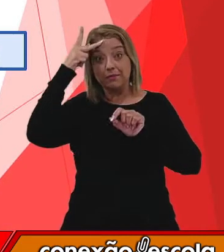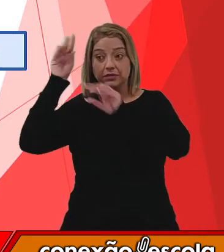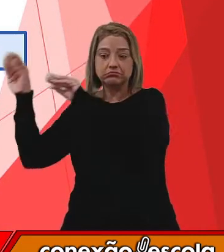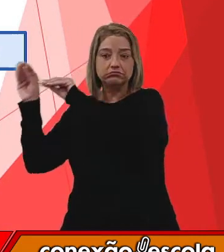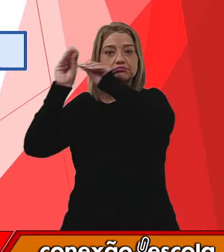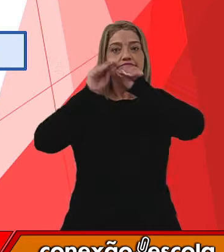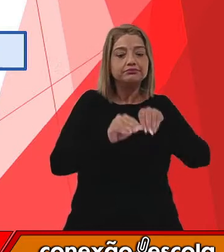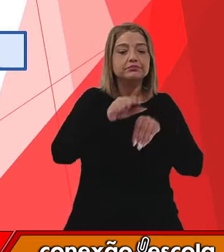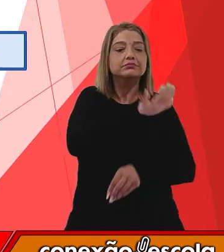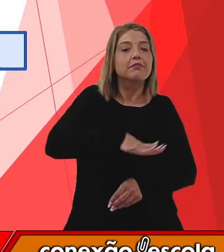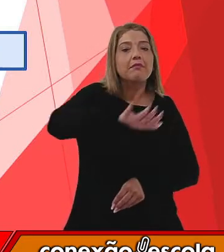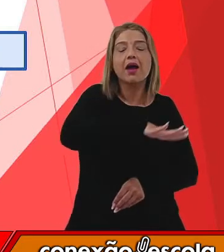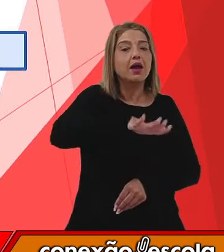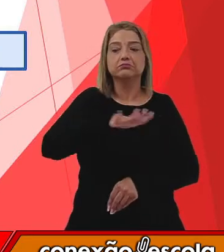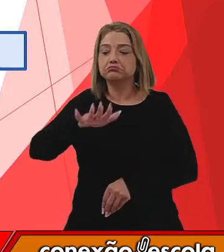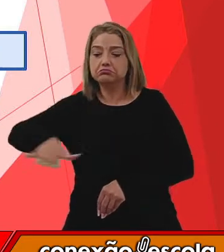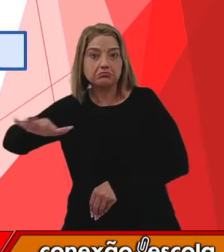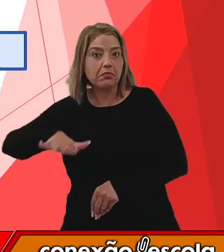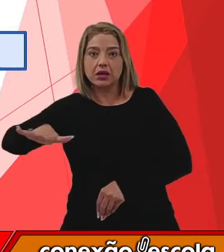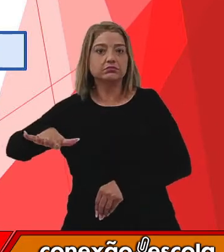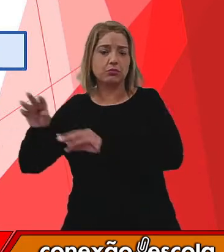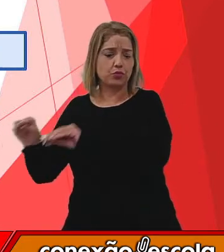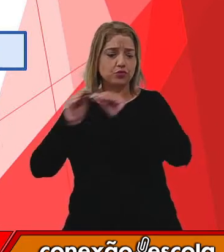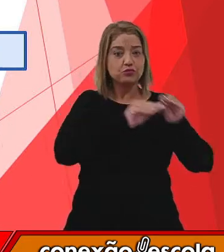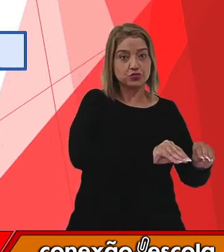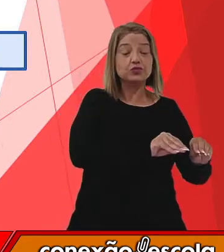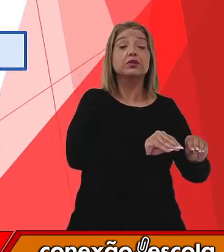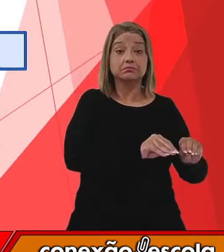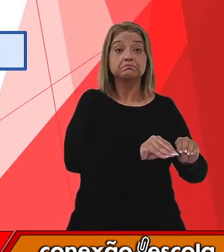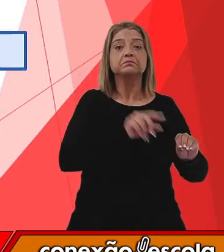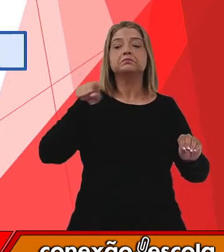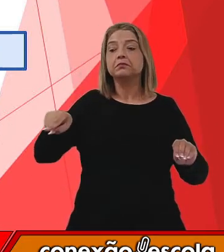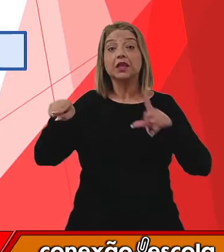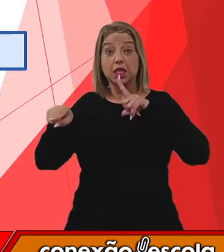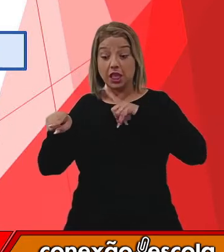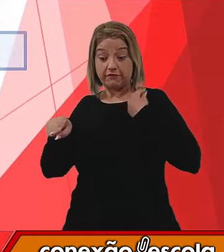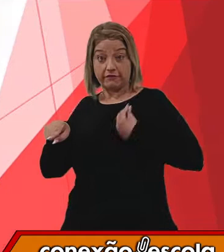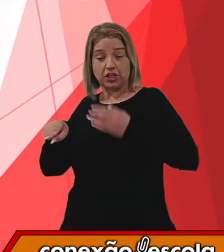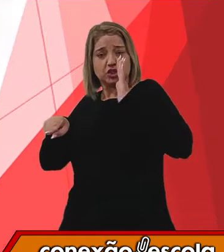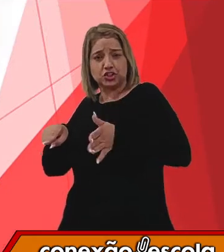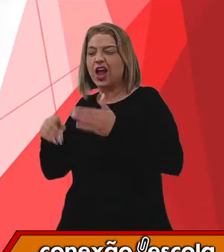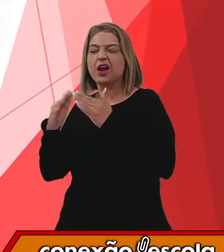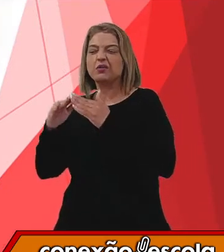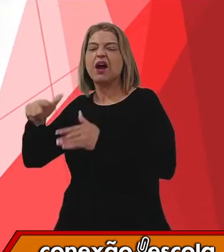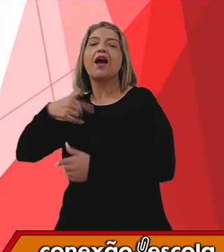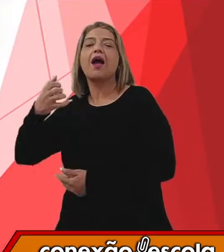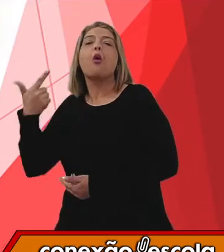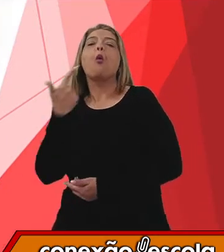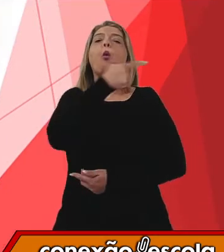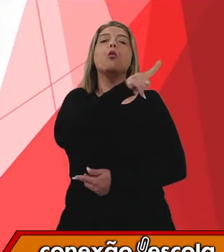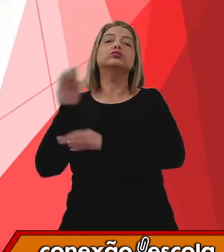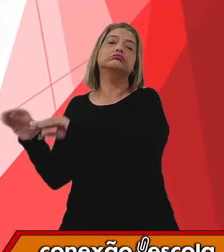pessoas no espaço geográfico. Ou seja, quando uma pessoa sai de onde reside e vai viver em outro